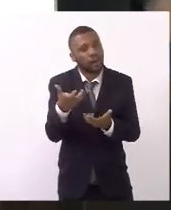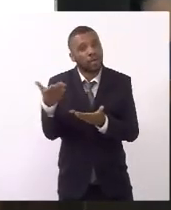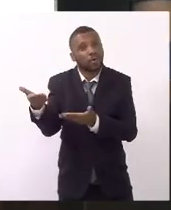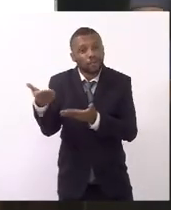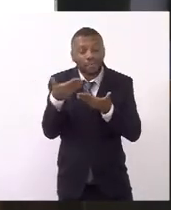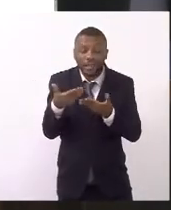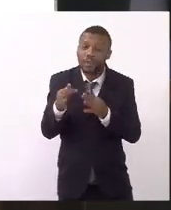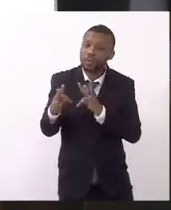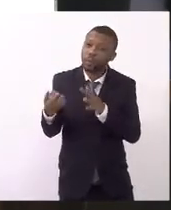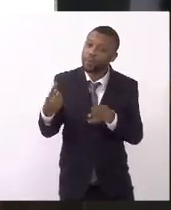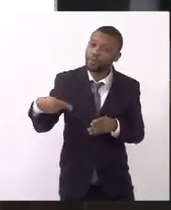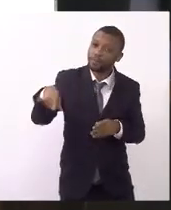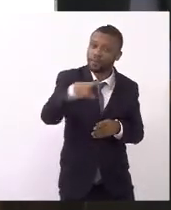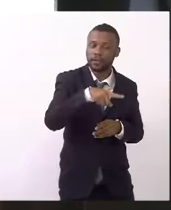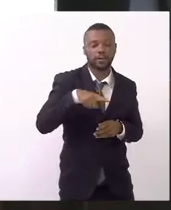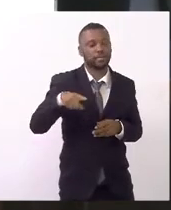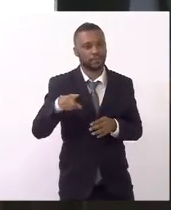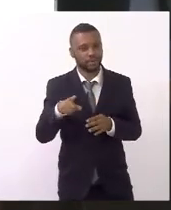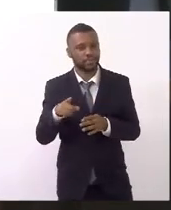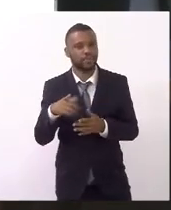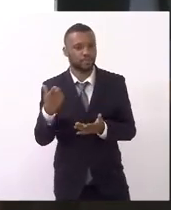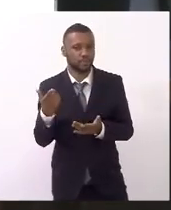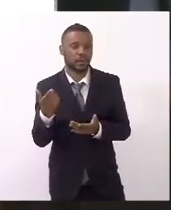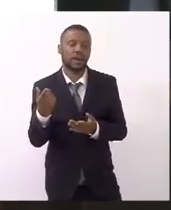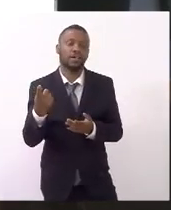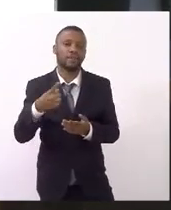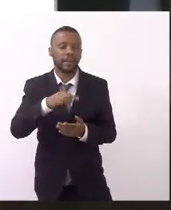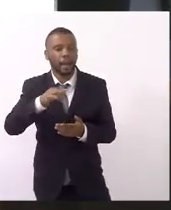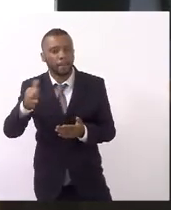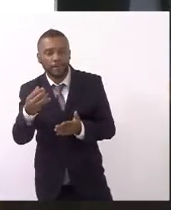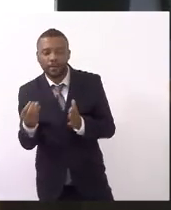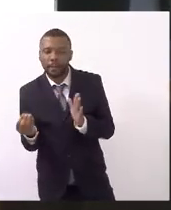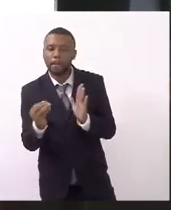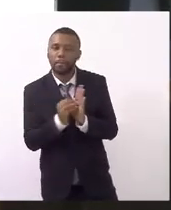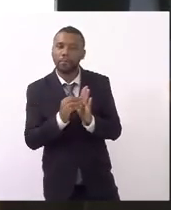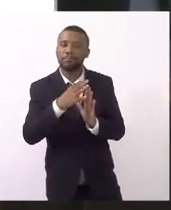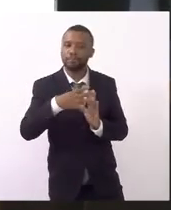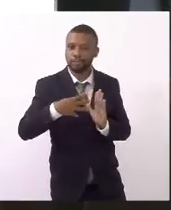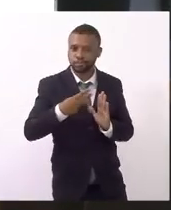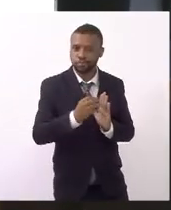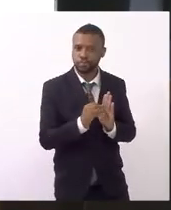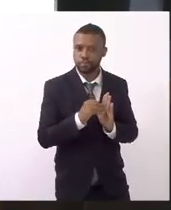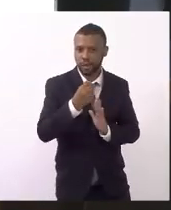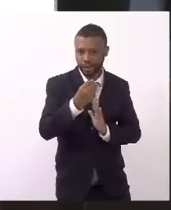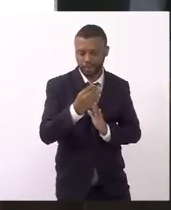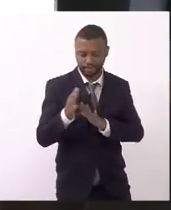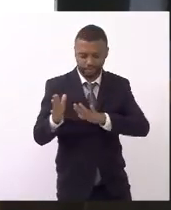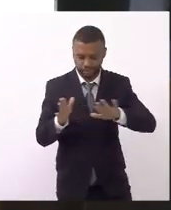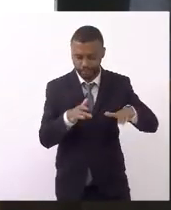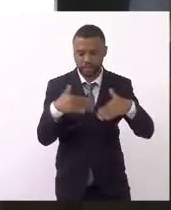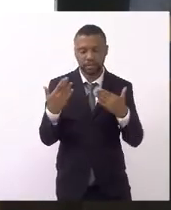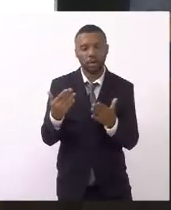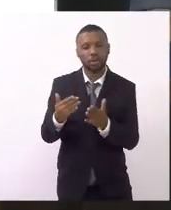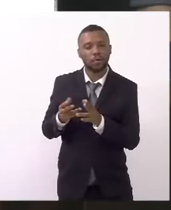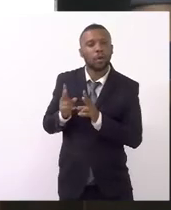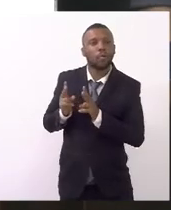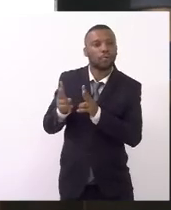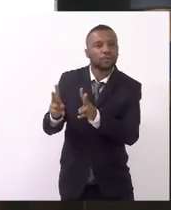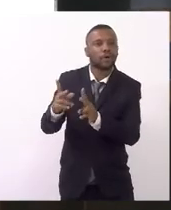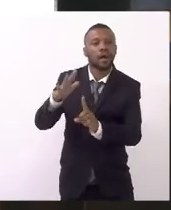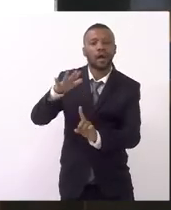todas e todos a colocarem suas agendas bom Seguindo aqui com as nossas